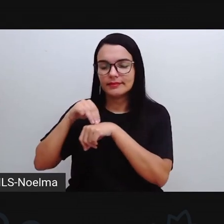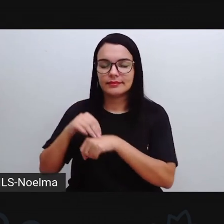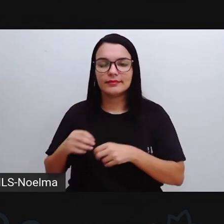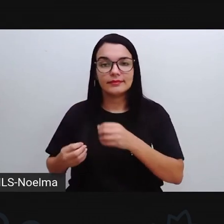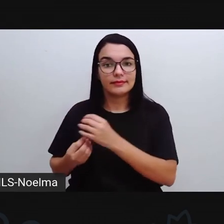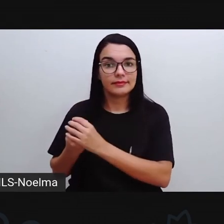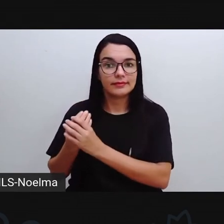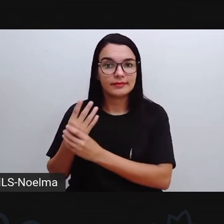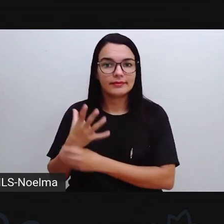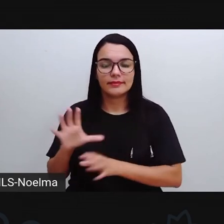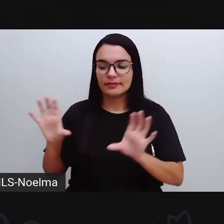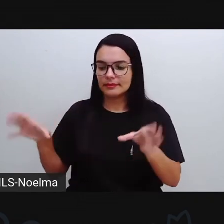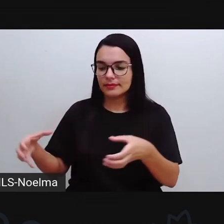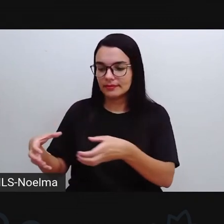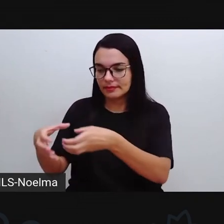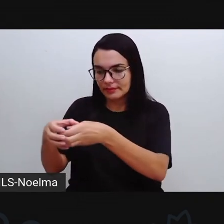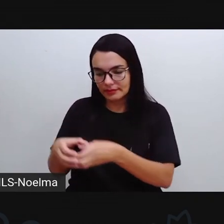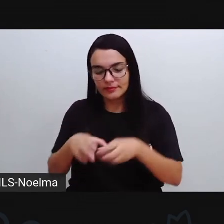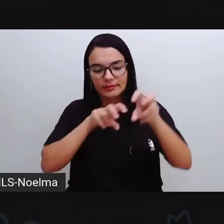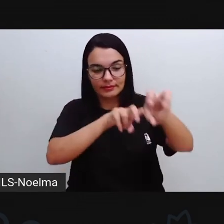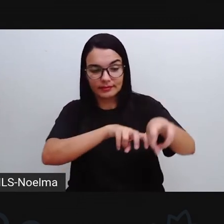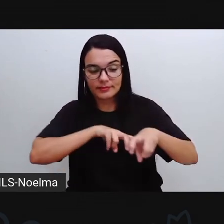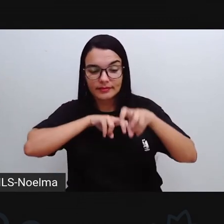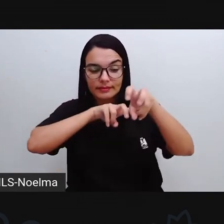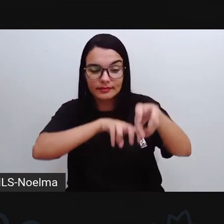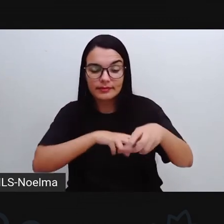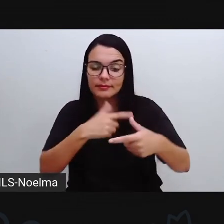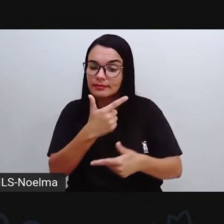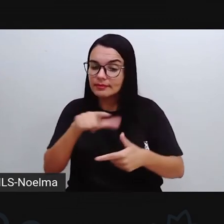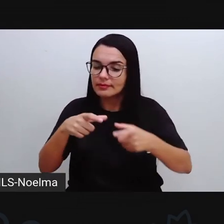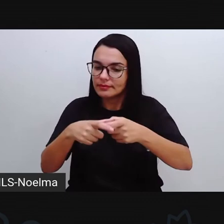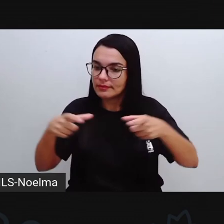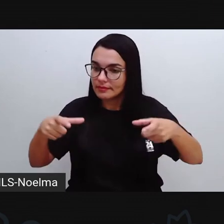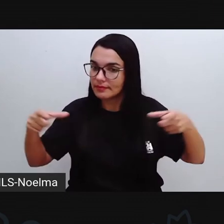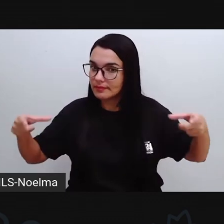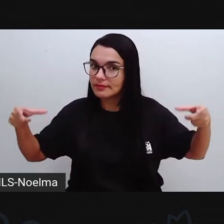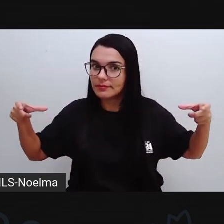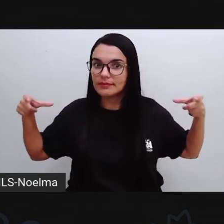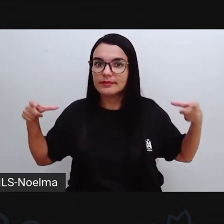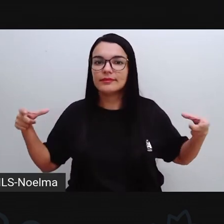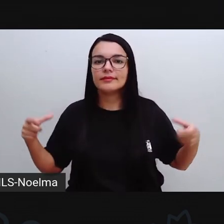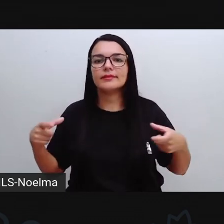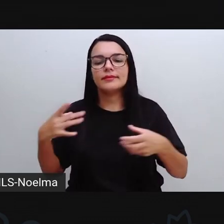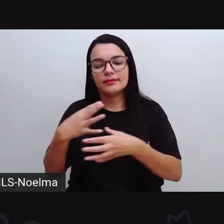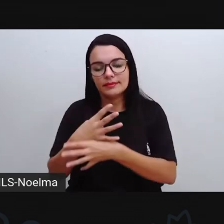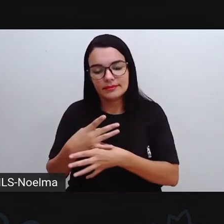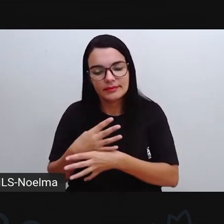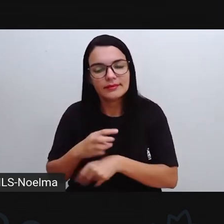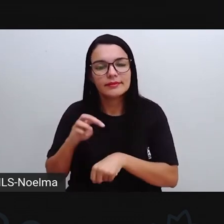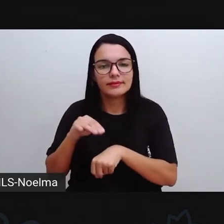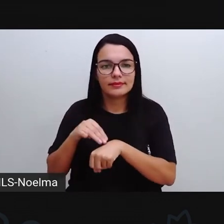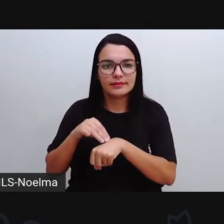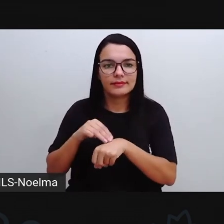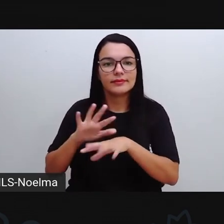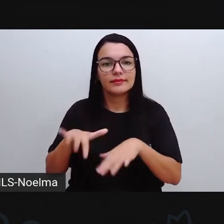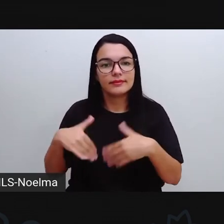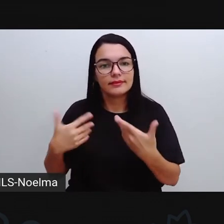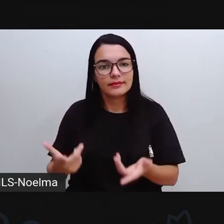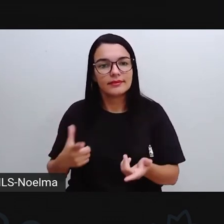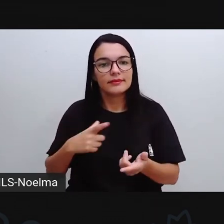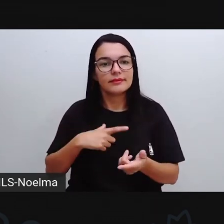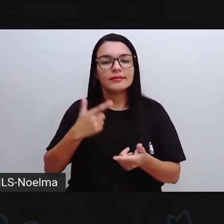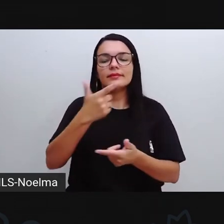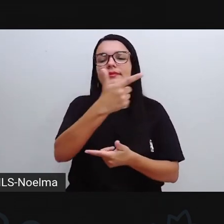de comunidades rurais, né? Que foram crescendo, crescendo, crescendo, se tornaram cidades, municípios, certo? E desses municípios